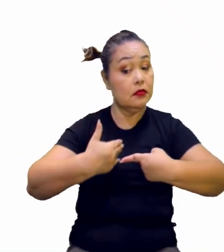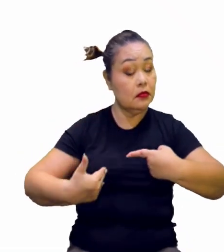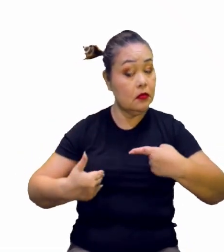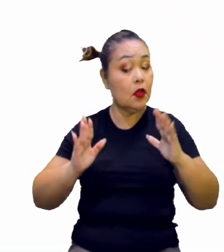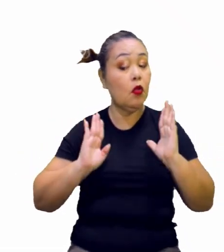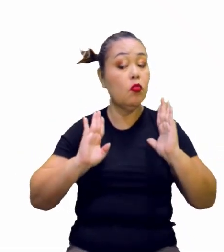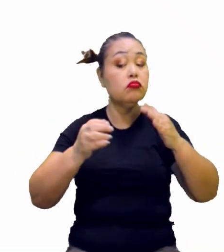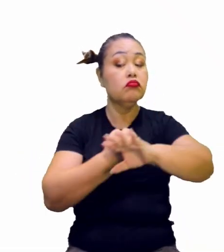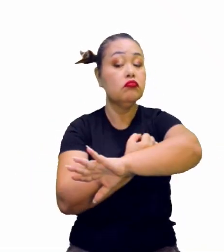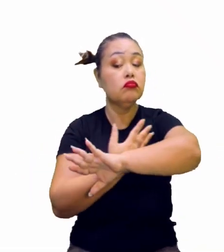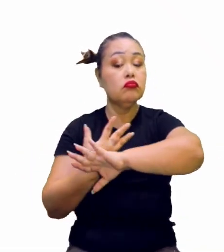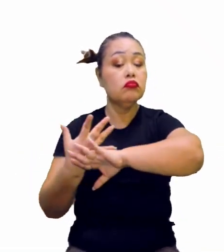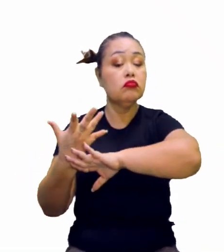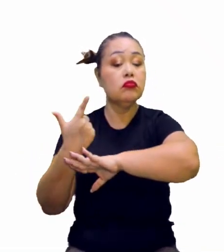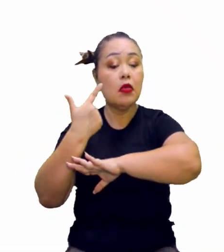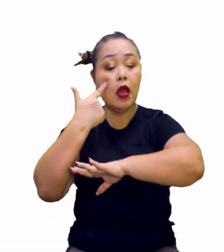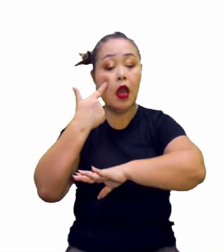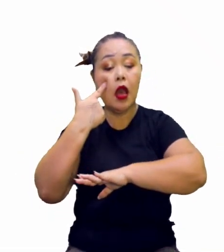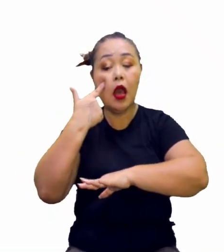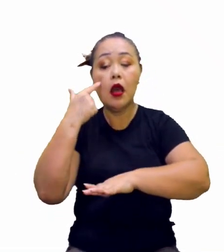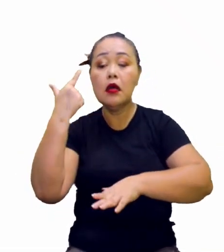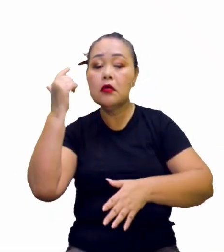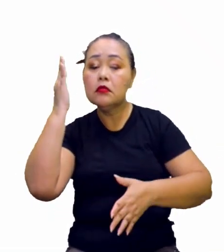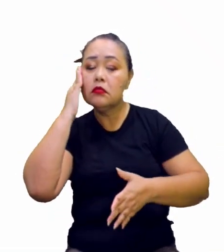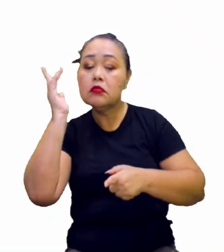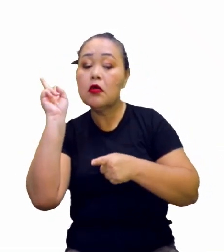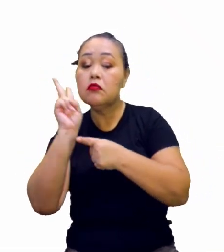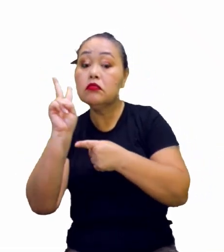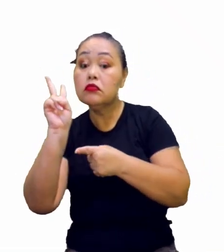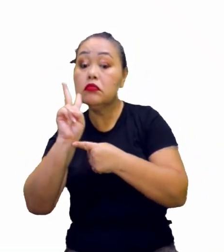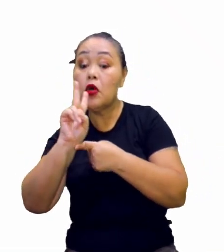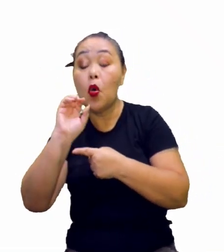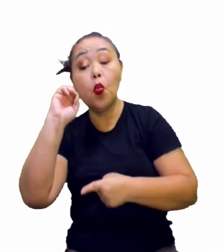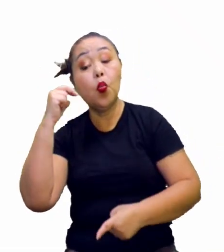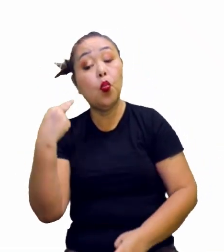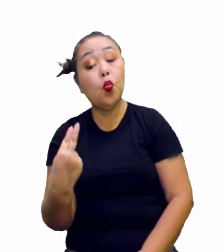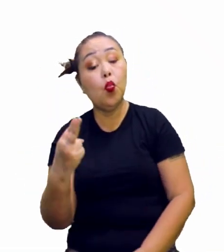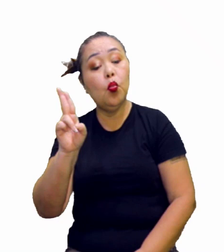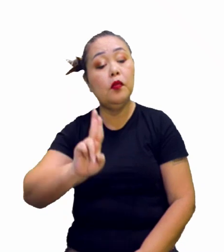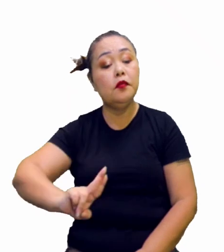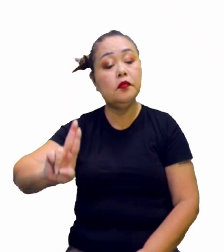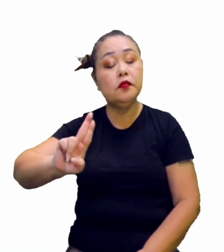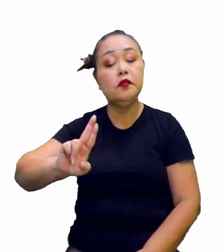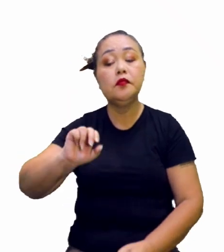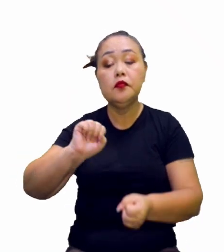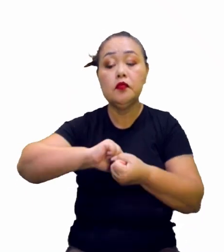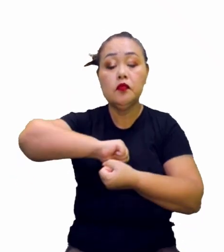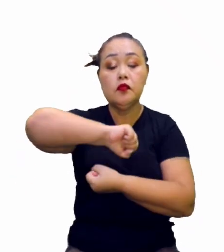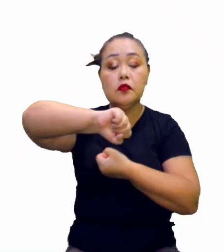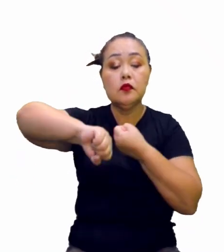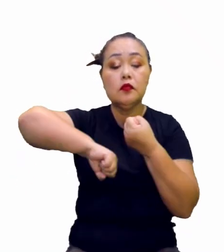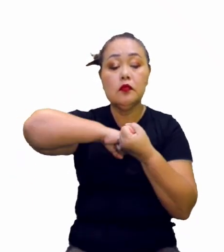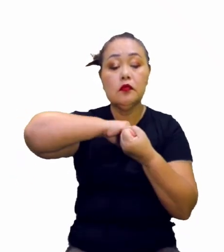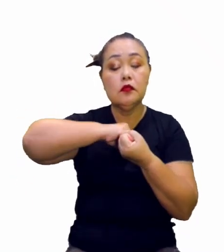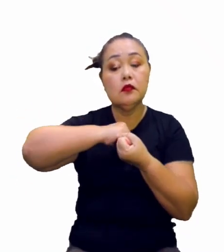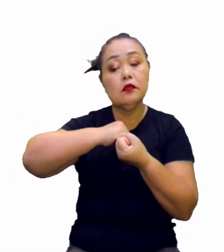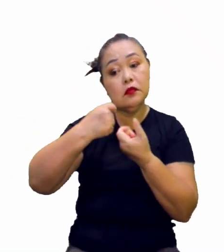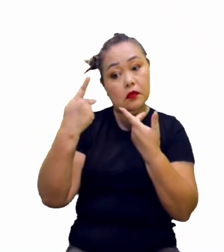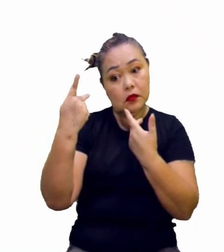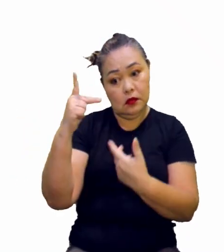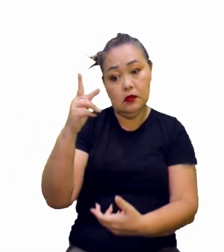e identificação da oportunidade para conservação ou uso sustentável desse